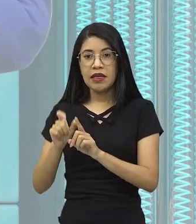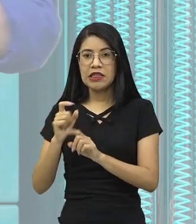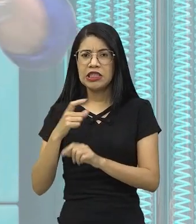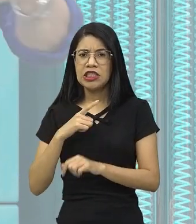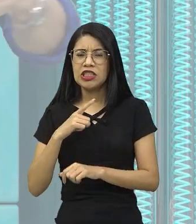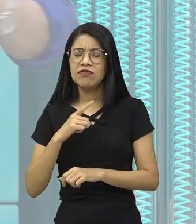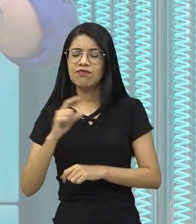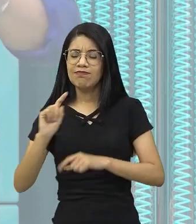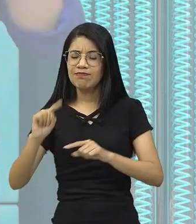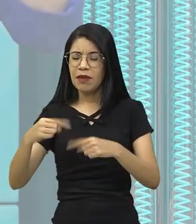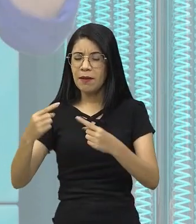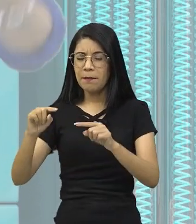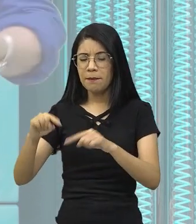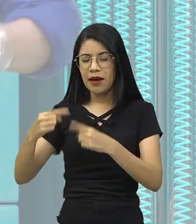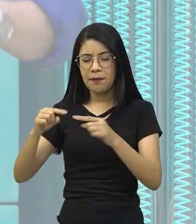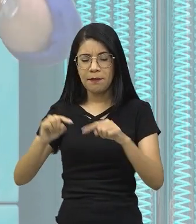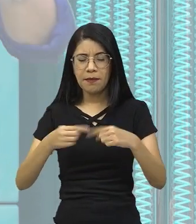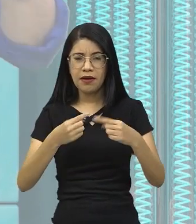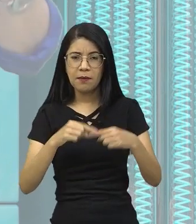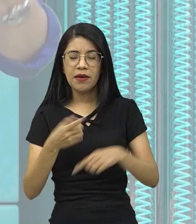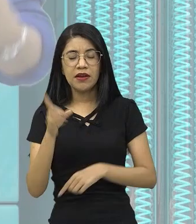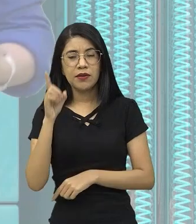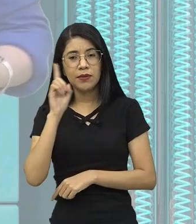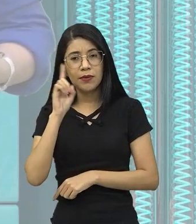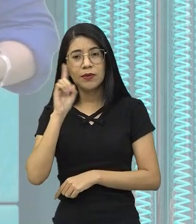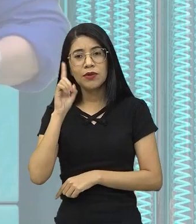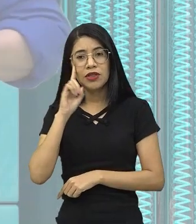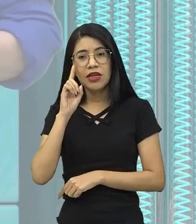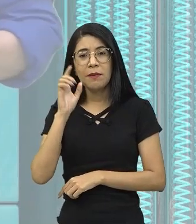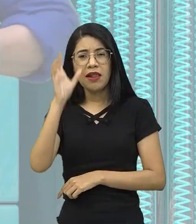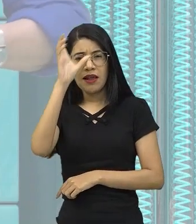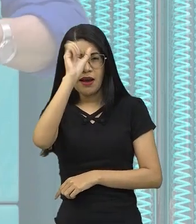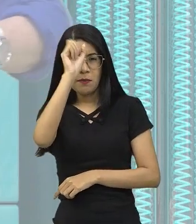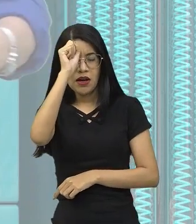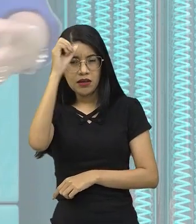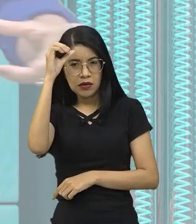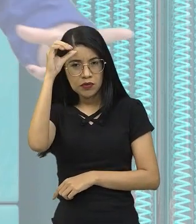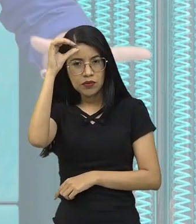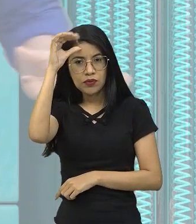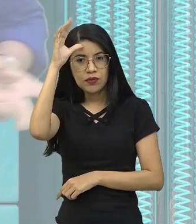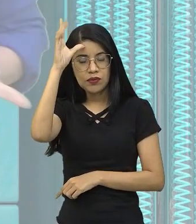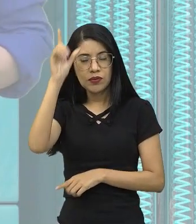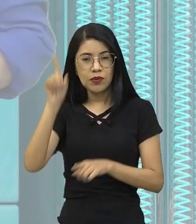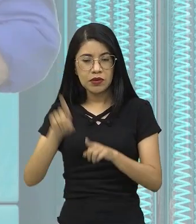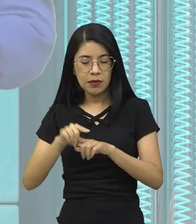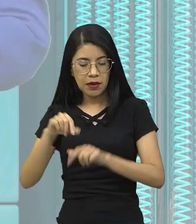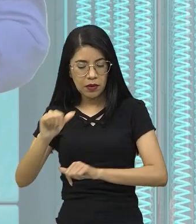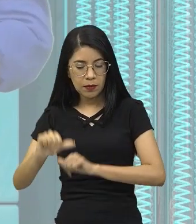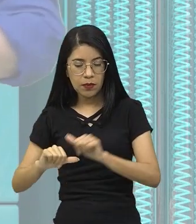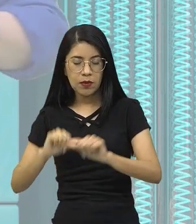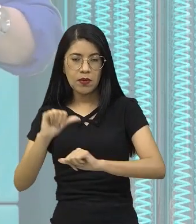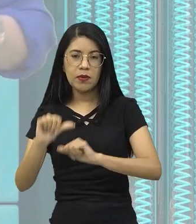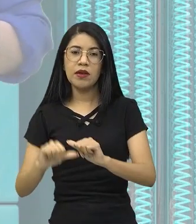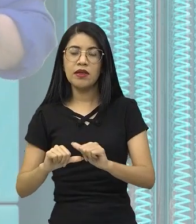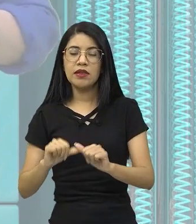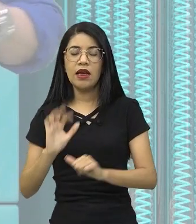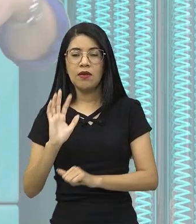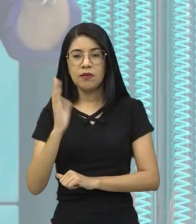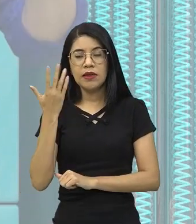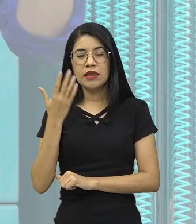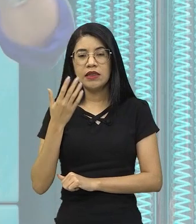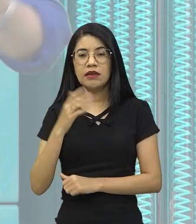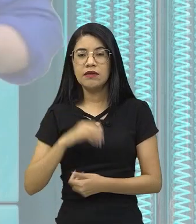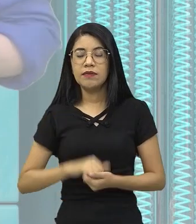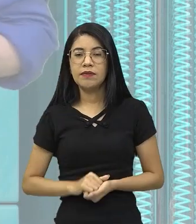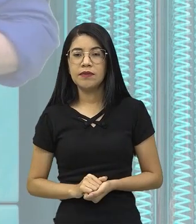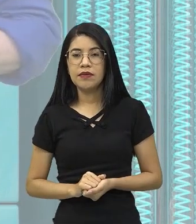desafios diários aí, aprendendo com essas transformações que estavam ocorrendo ao seu redor, né? E ela